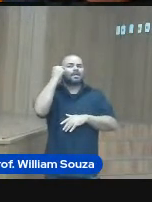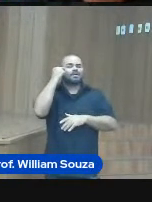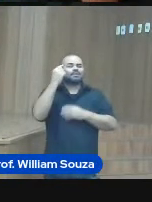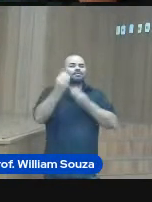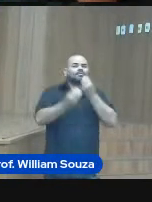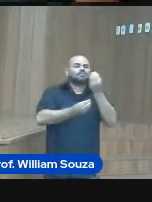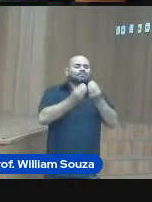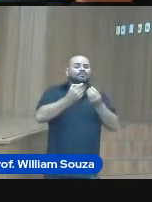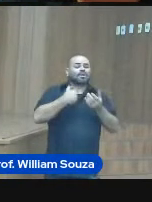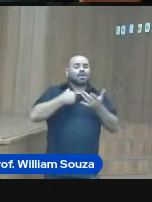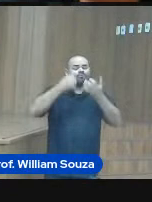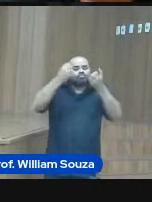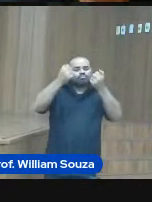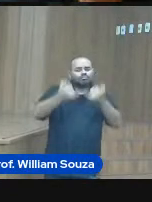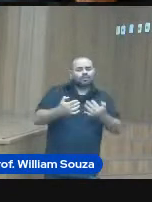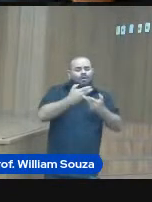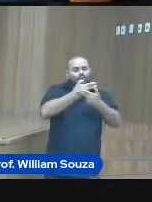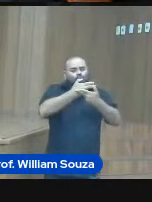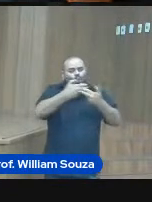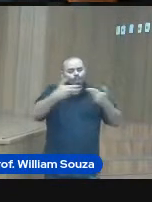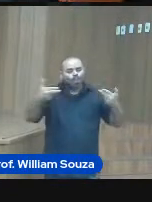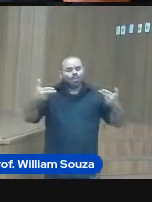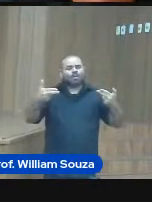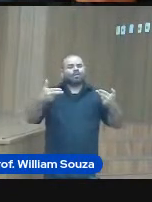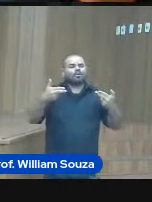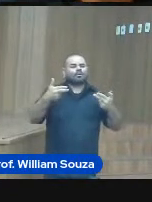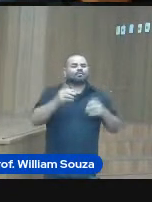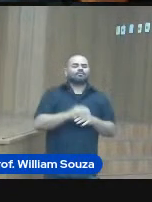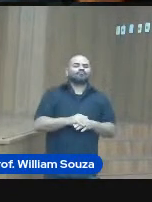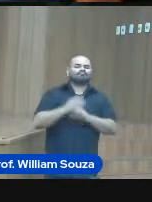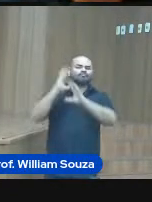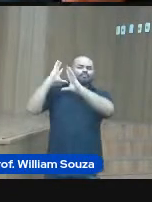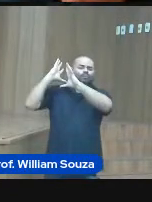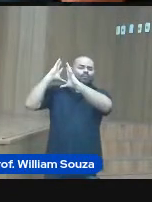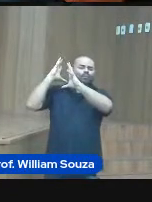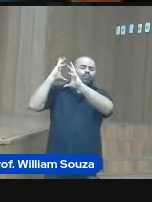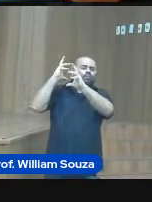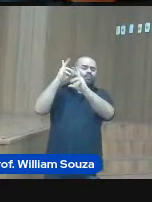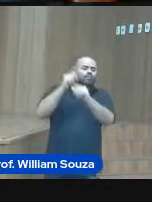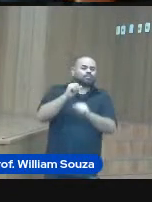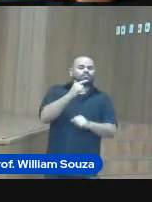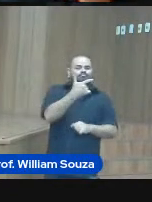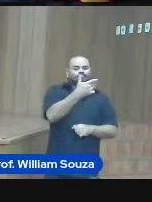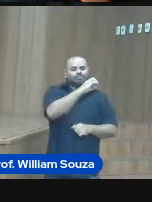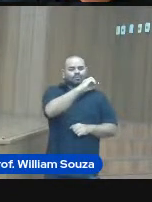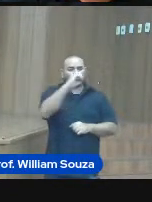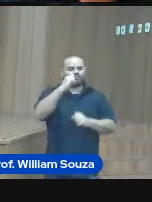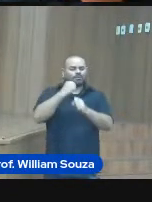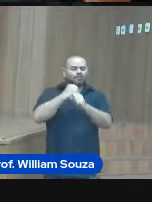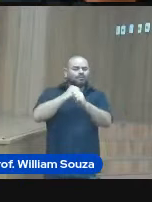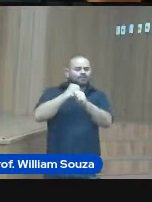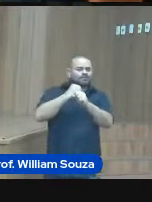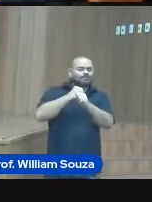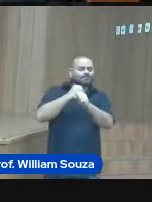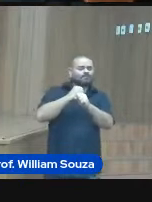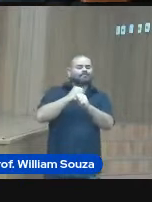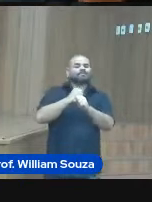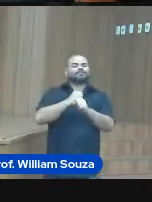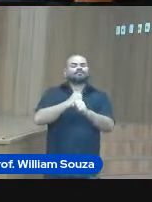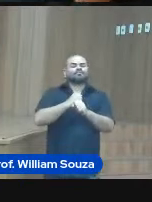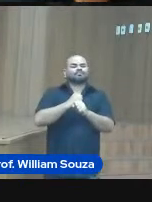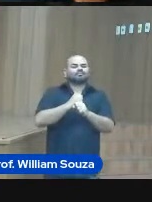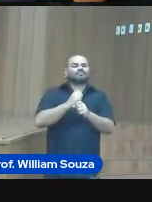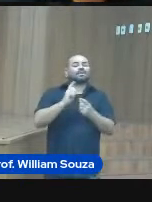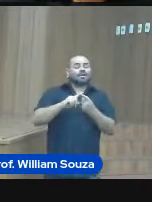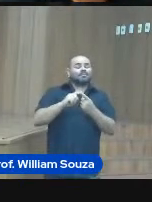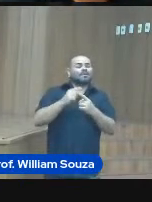coisas que aconteceram nos últimos 200 anos, 200 e poucos anos, e até coisas anteriores,